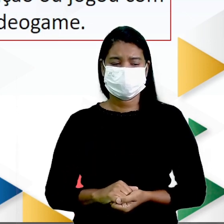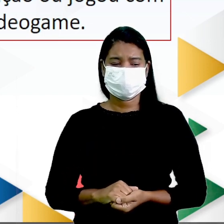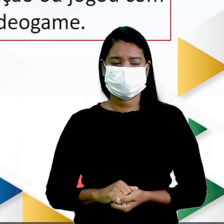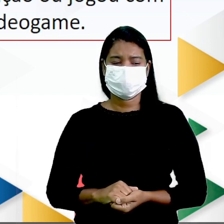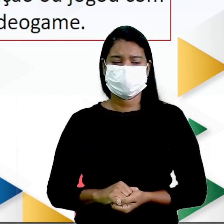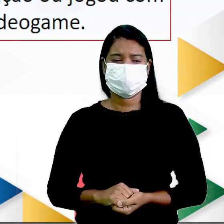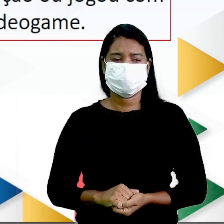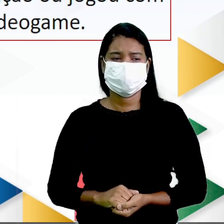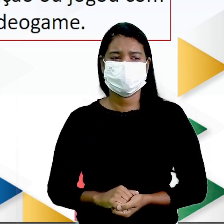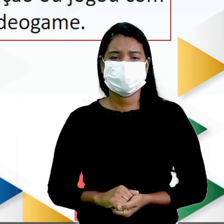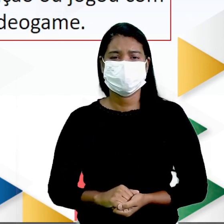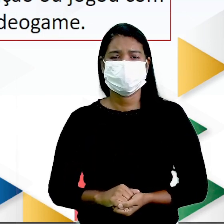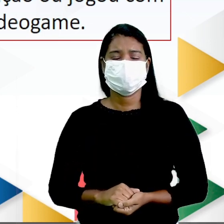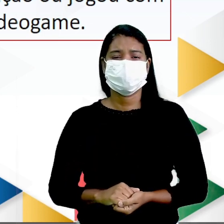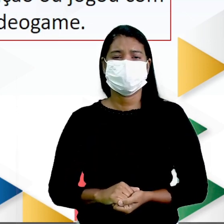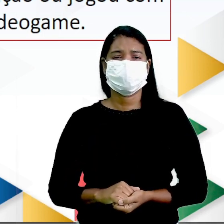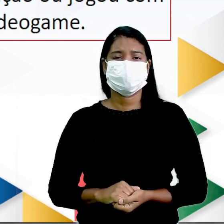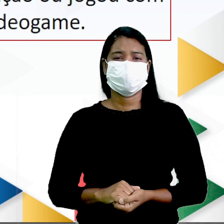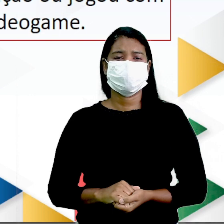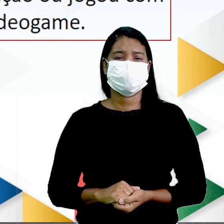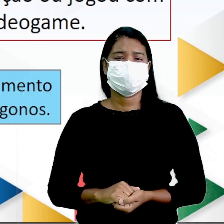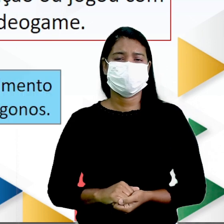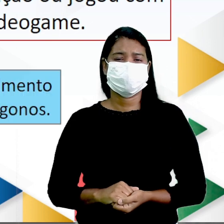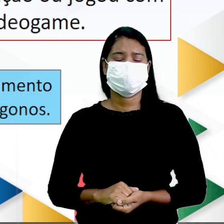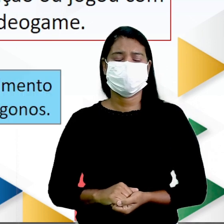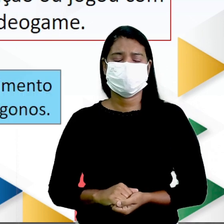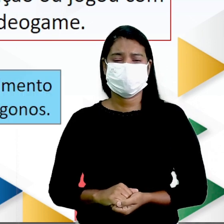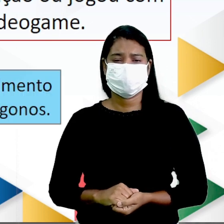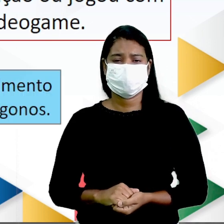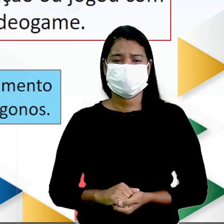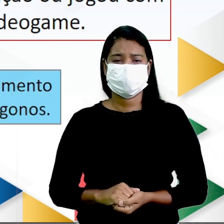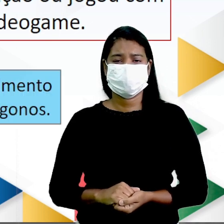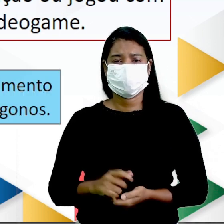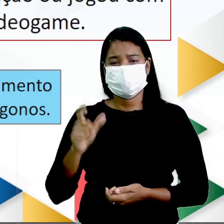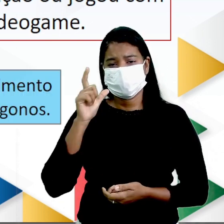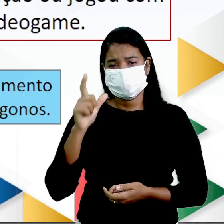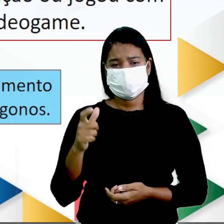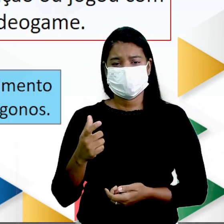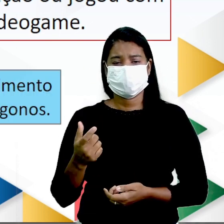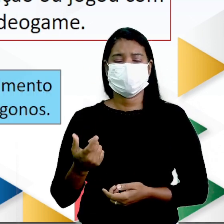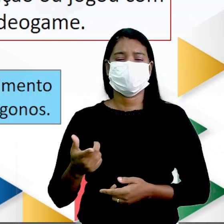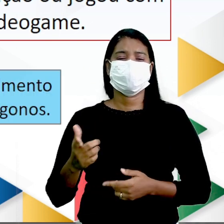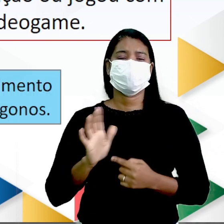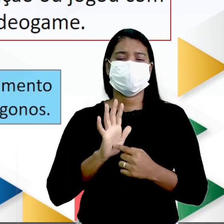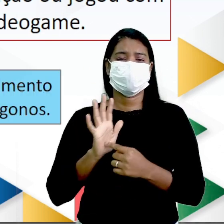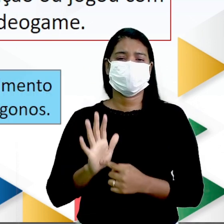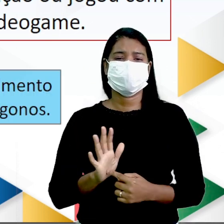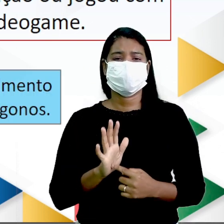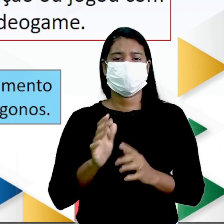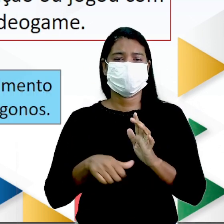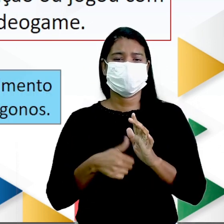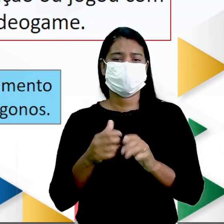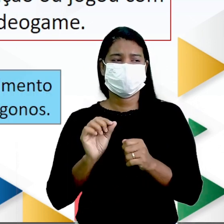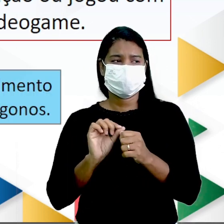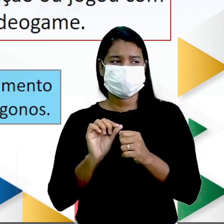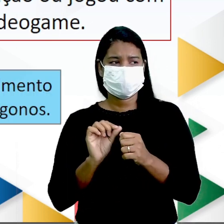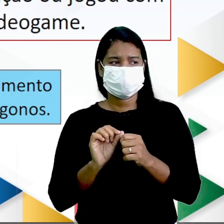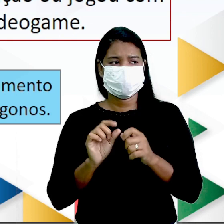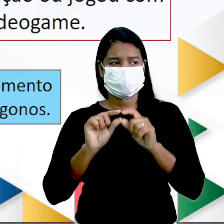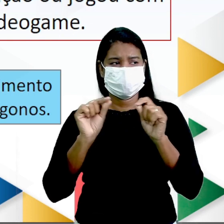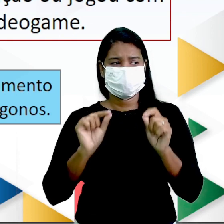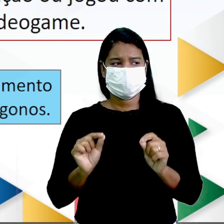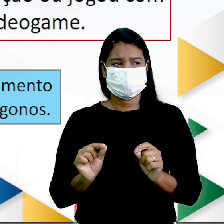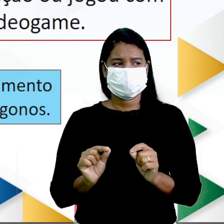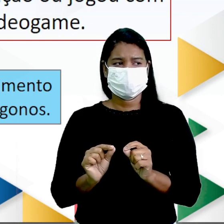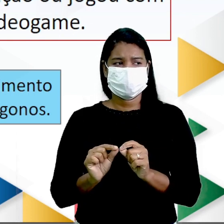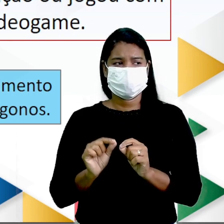são poligonais. E aí eles são bem interessantes de trabalhar, porque eles são primeiro feitos contornos, depois